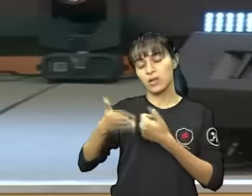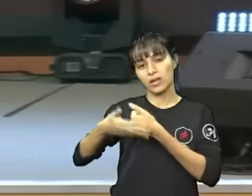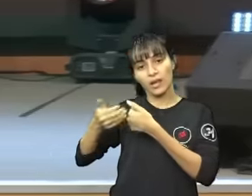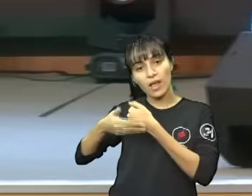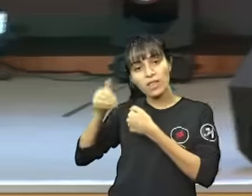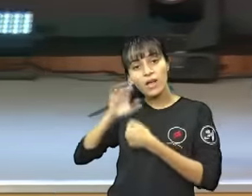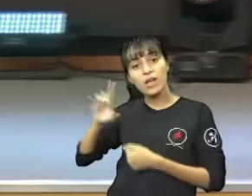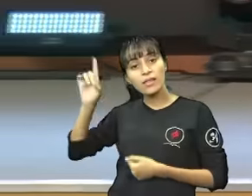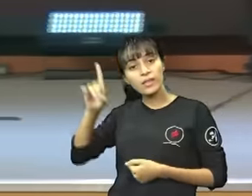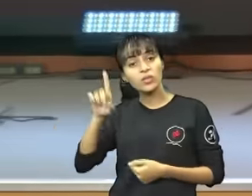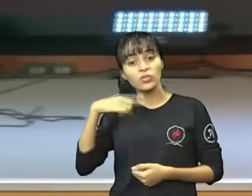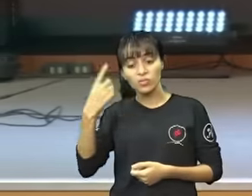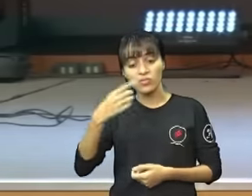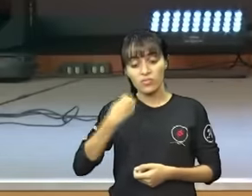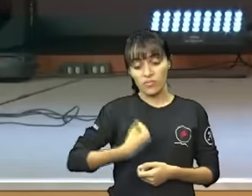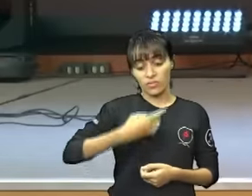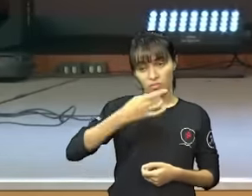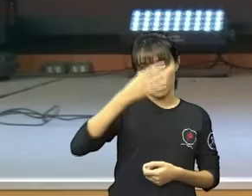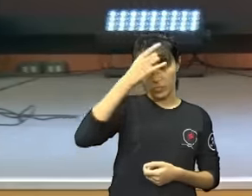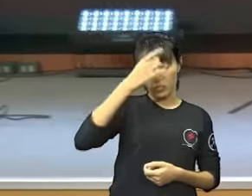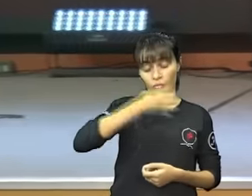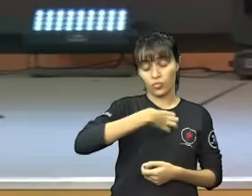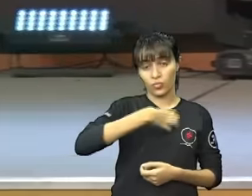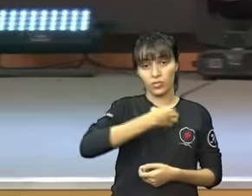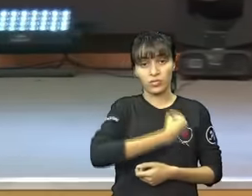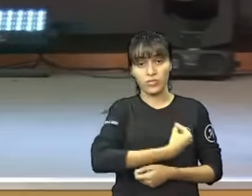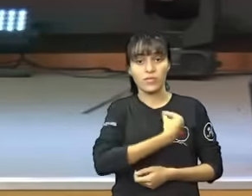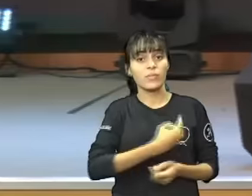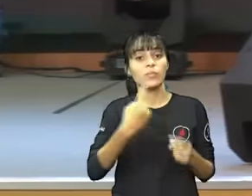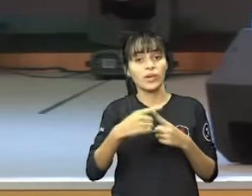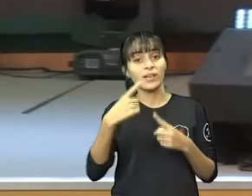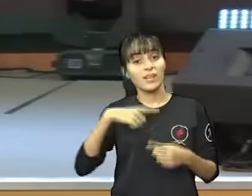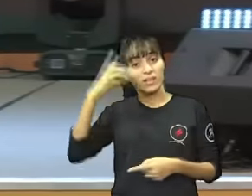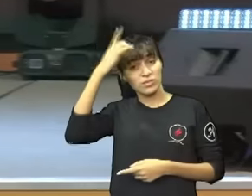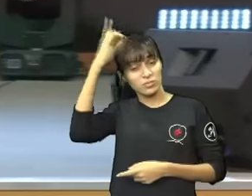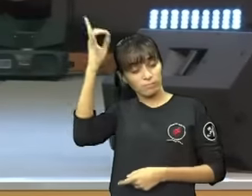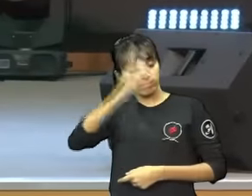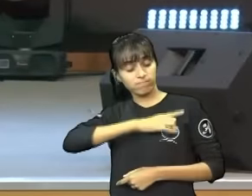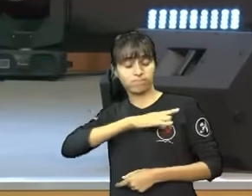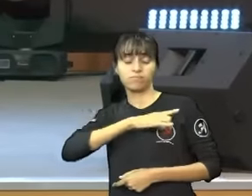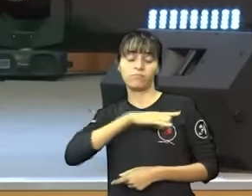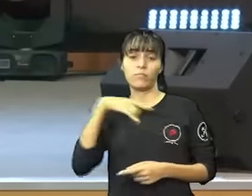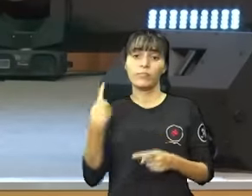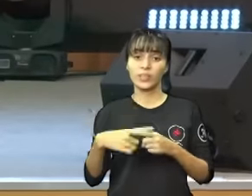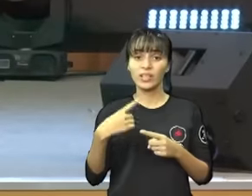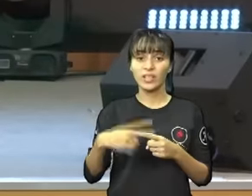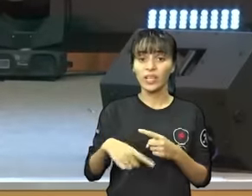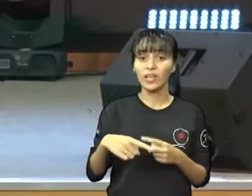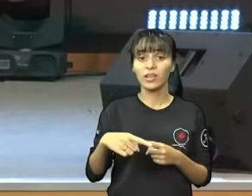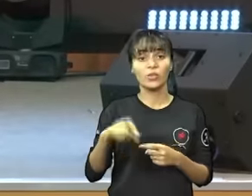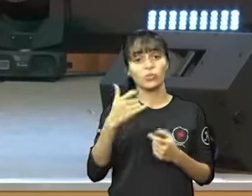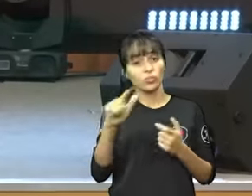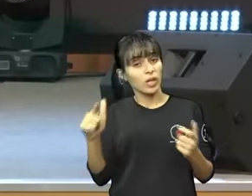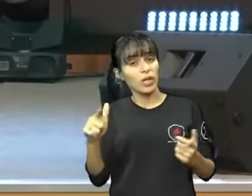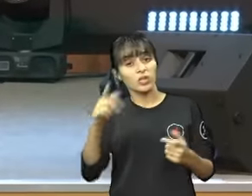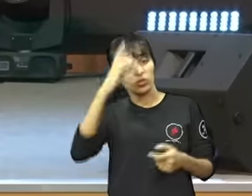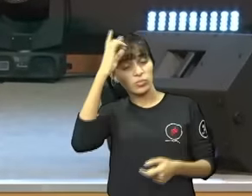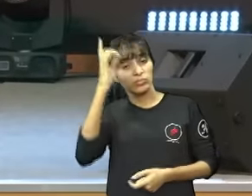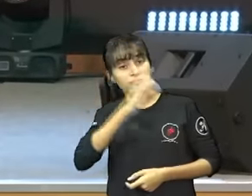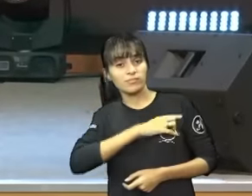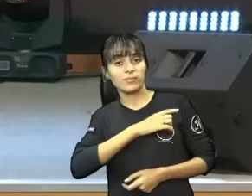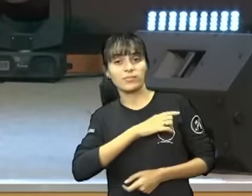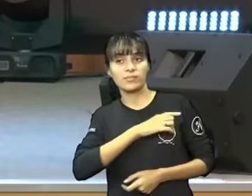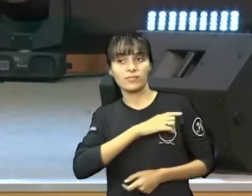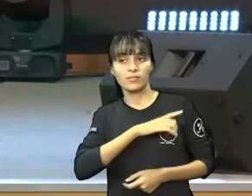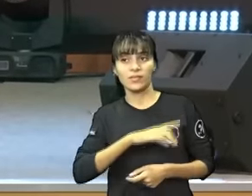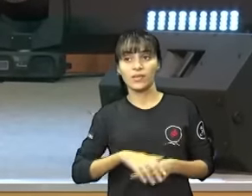não vivemos nesse espírito Nesse estilo que nós temos um espírito de Deus porque quem não tem o espírito de Deus esse tal